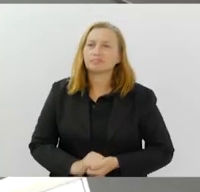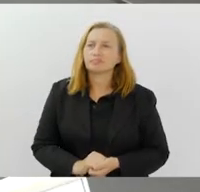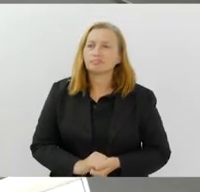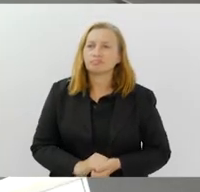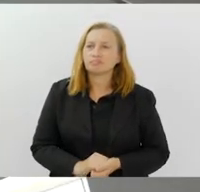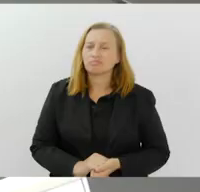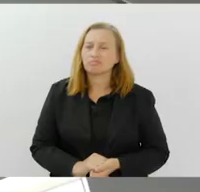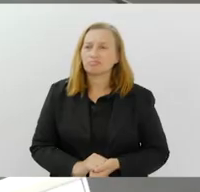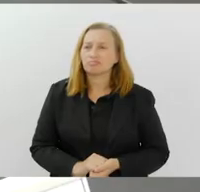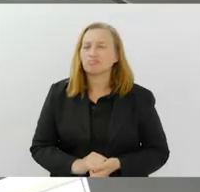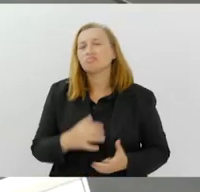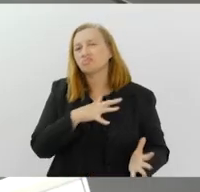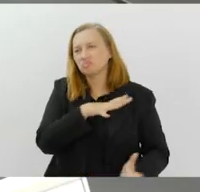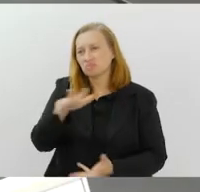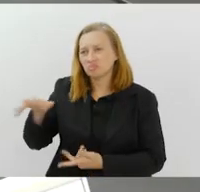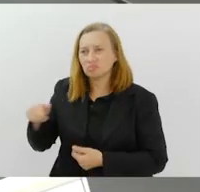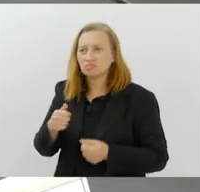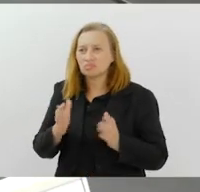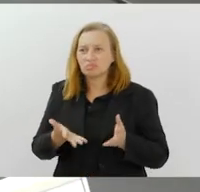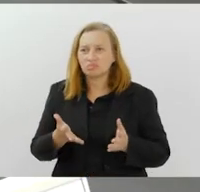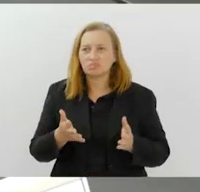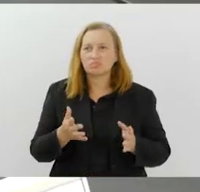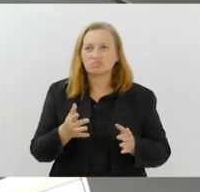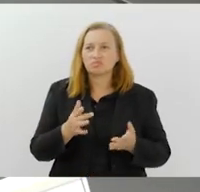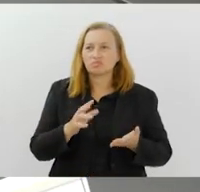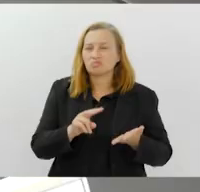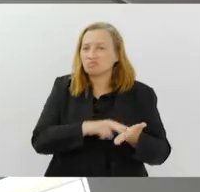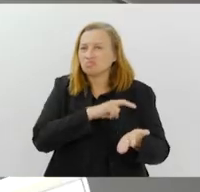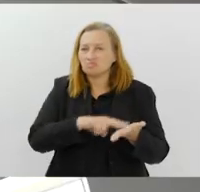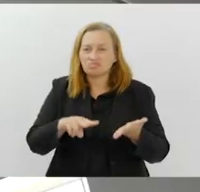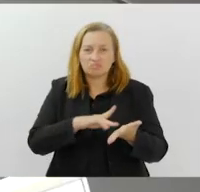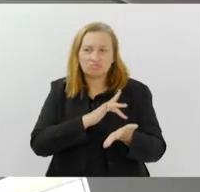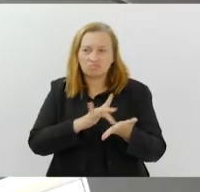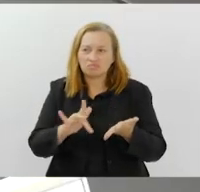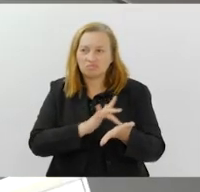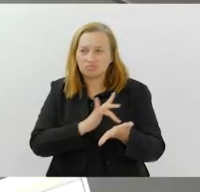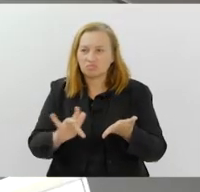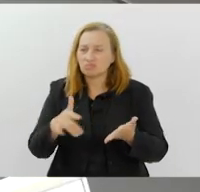ninguém o mundo hoje é digital não tem como né